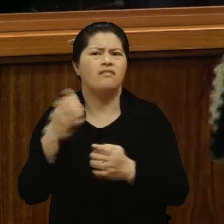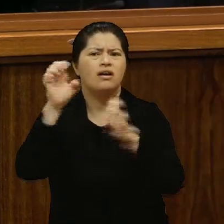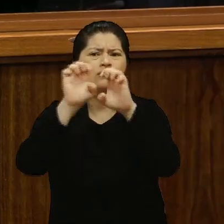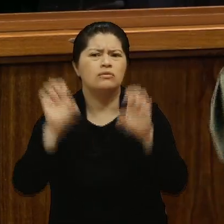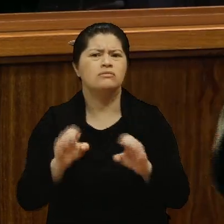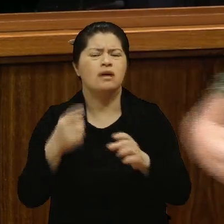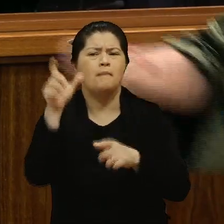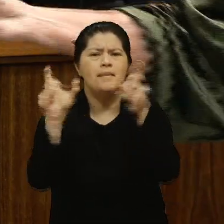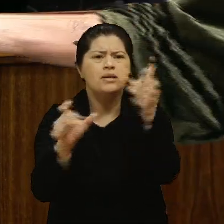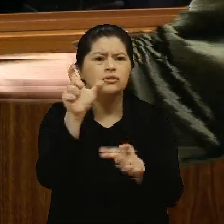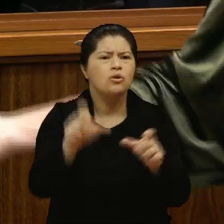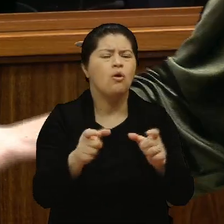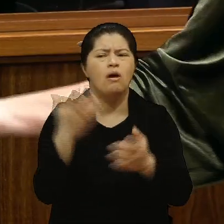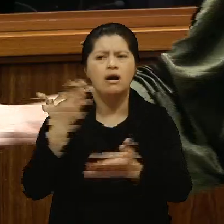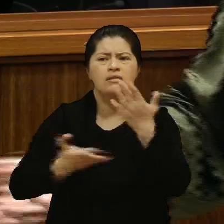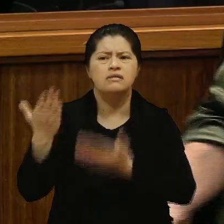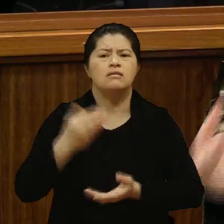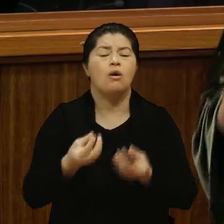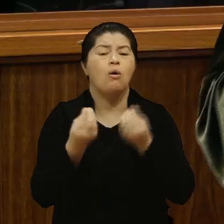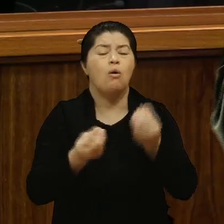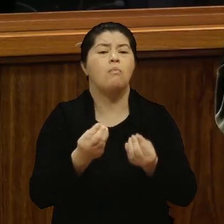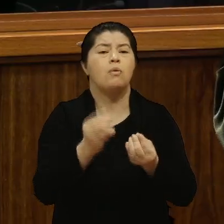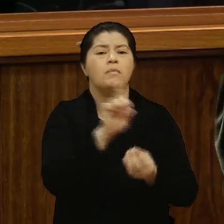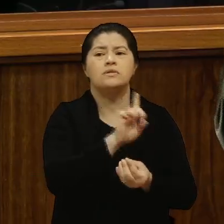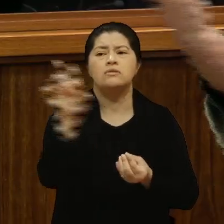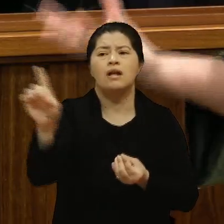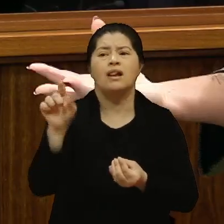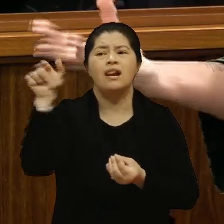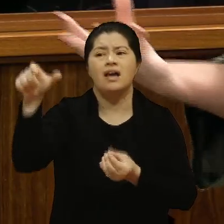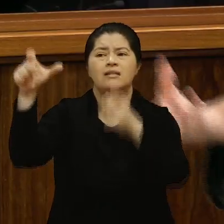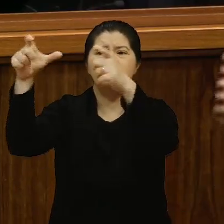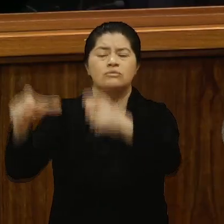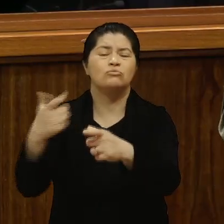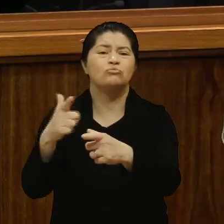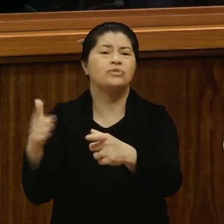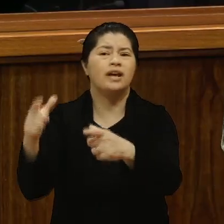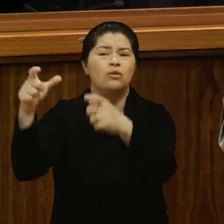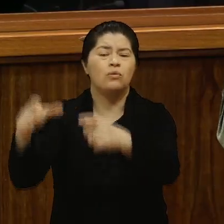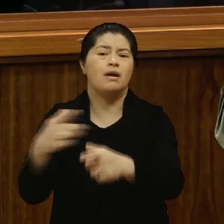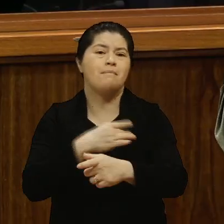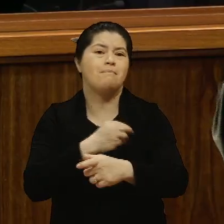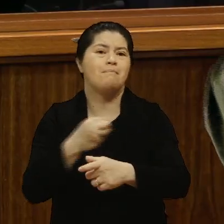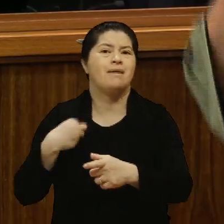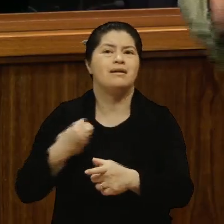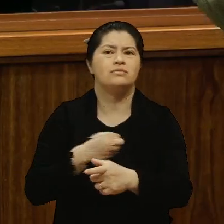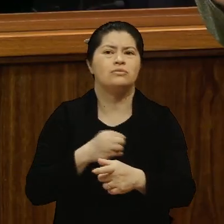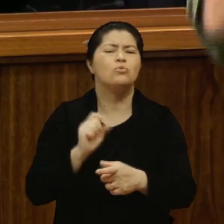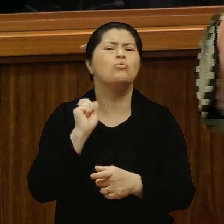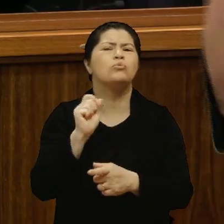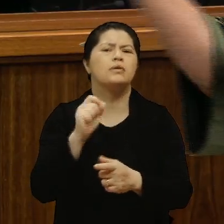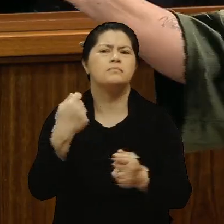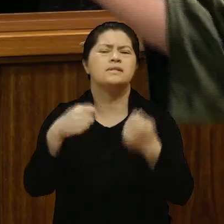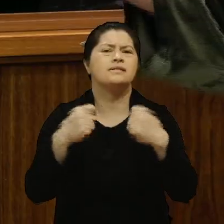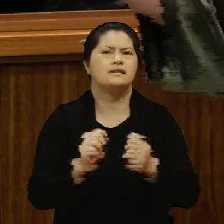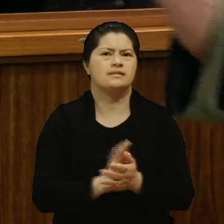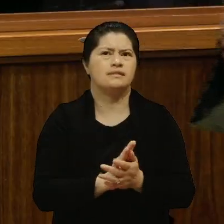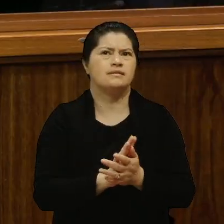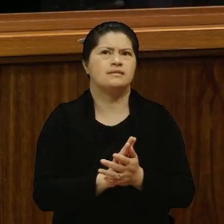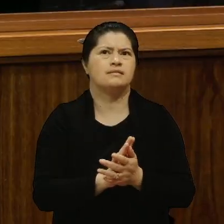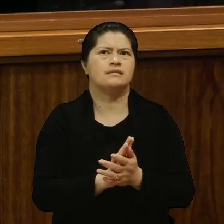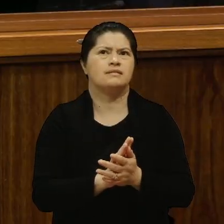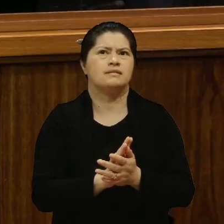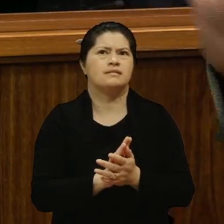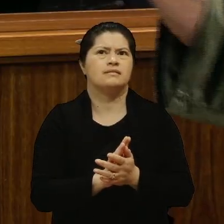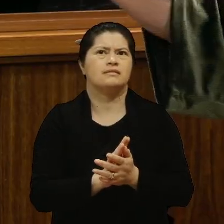para atender, quem é que vai num lugar onde tem não existe? O que precisa? Isso parece aquilo da